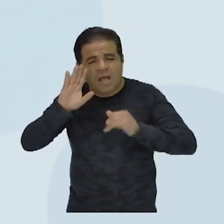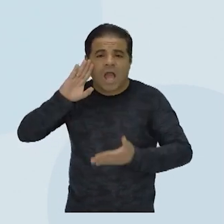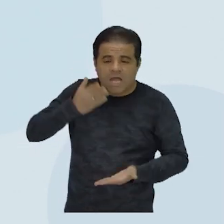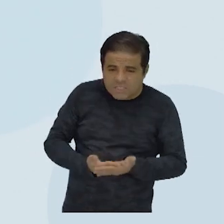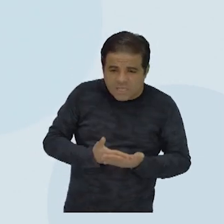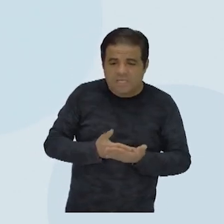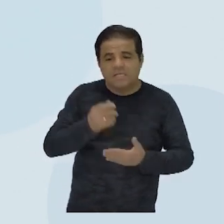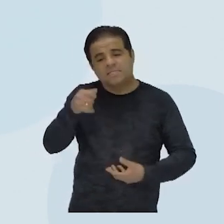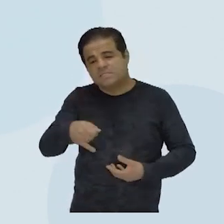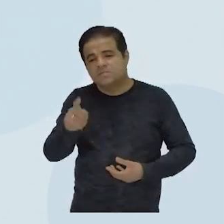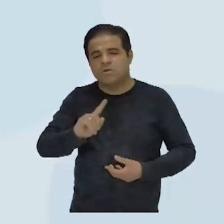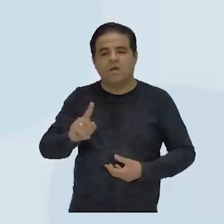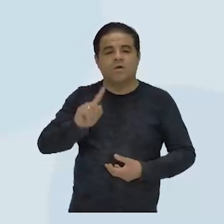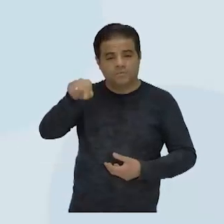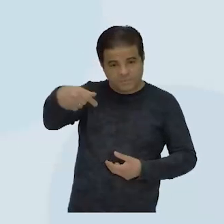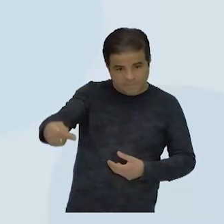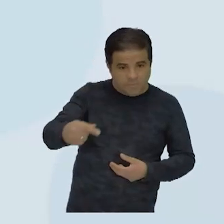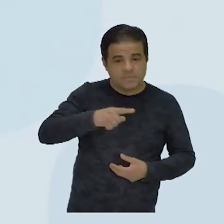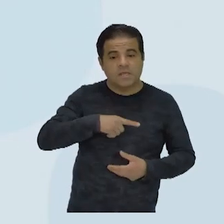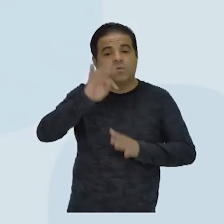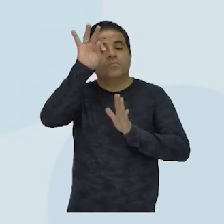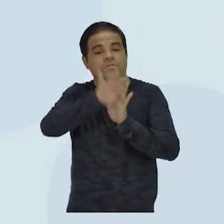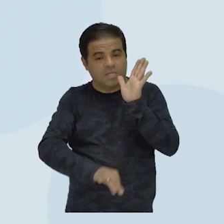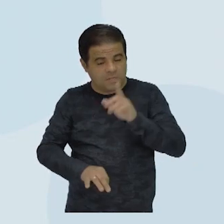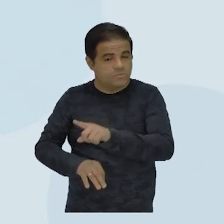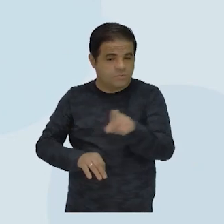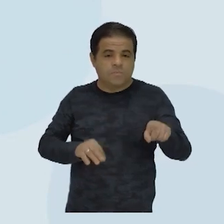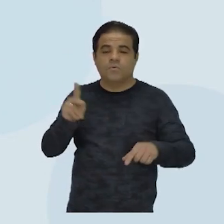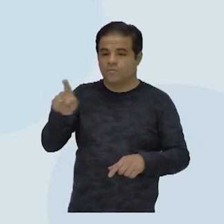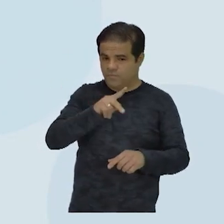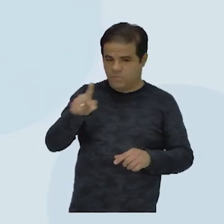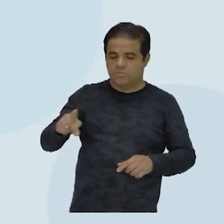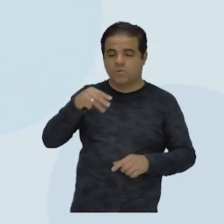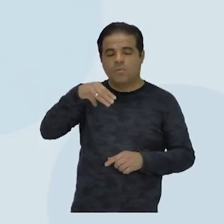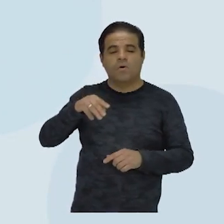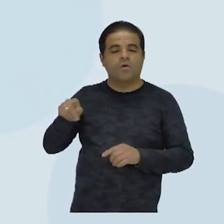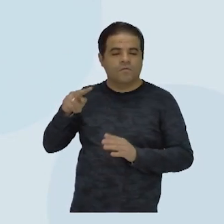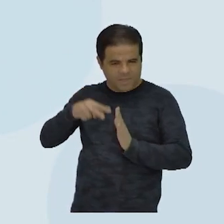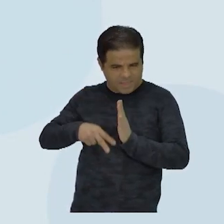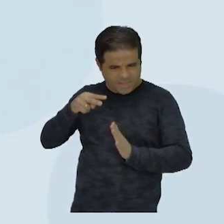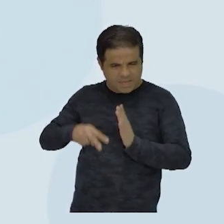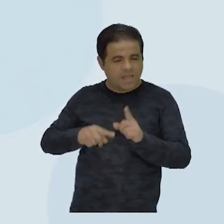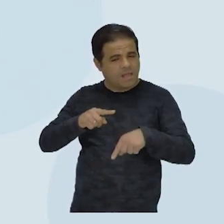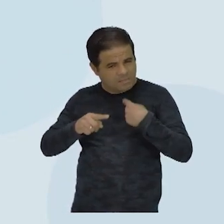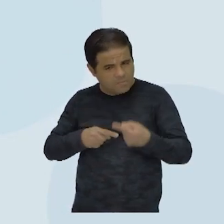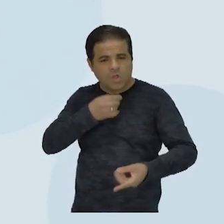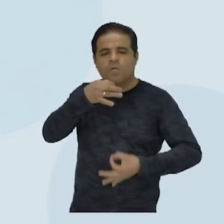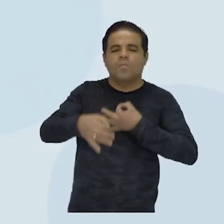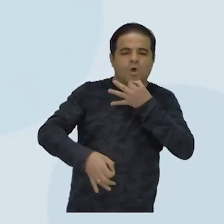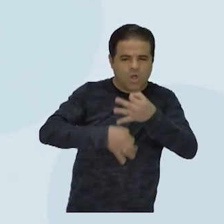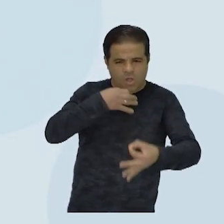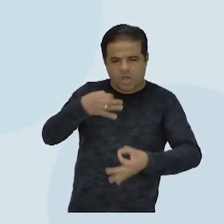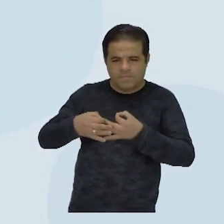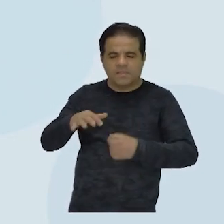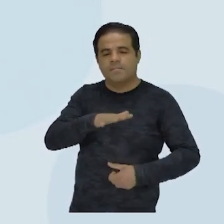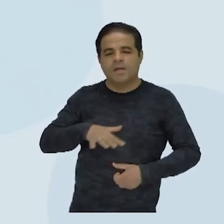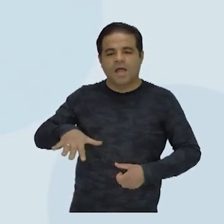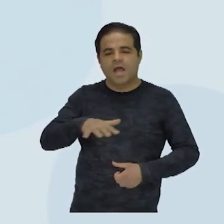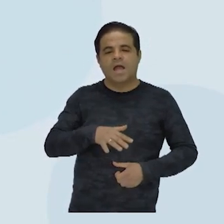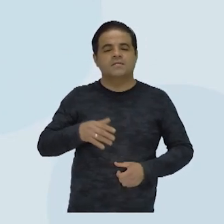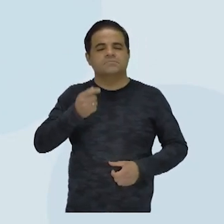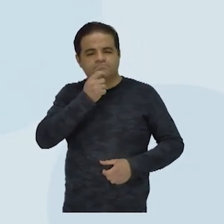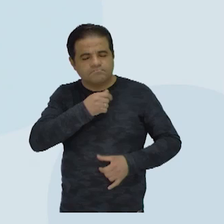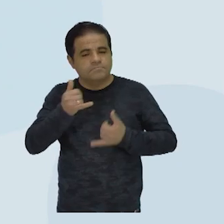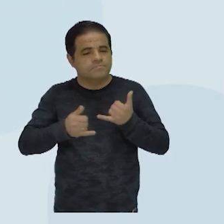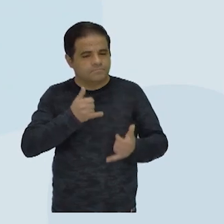acreditariam? Tá? Na sequência, nós temos um texto, o professor Mauro fará a leitura do texto, e nós vamos comentar sobre a parte de